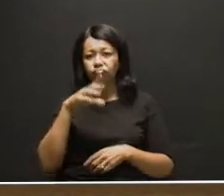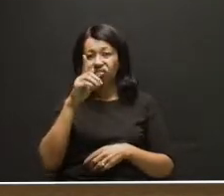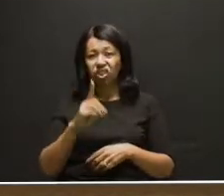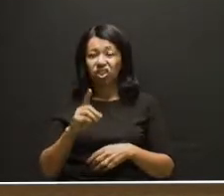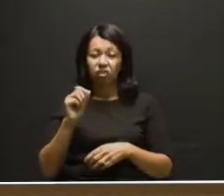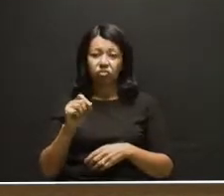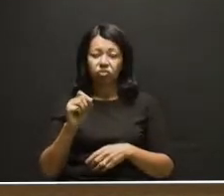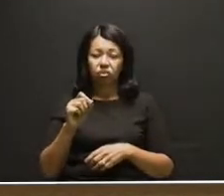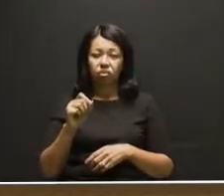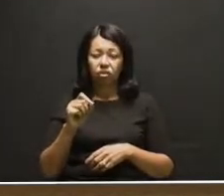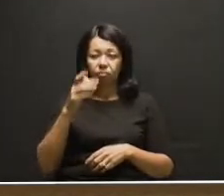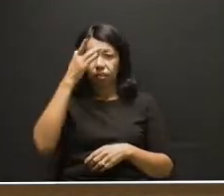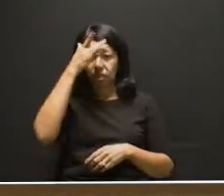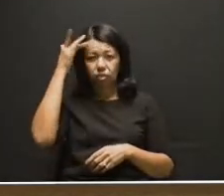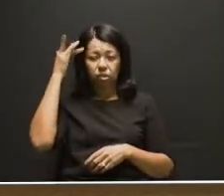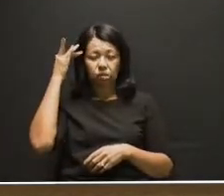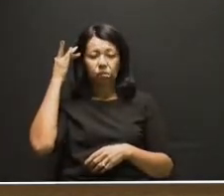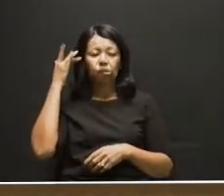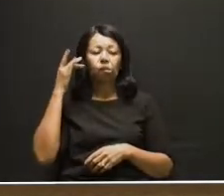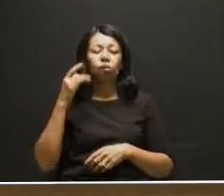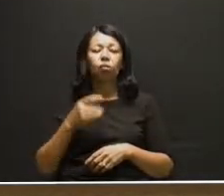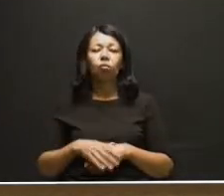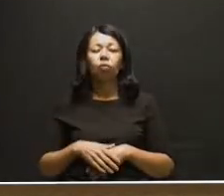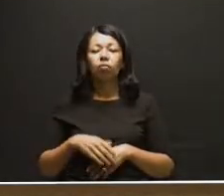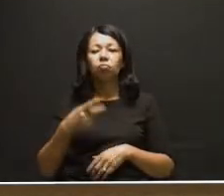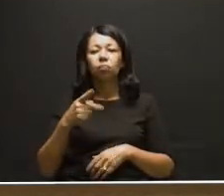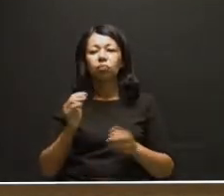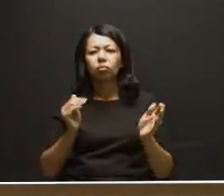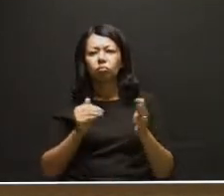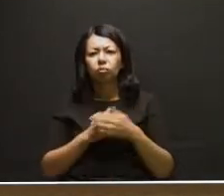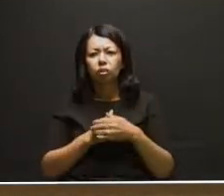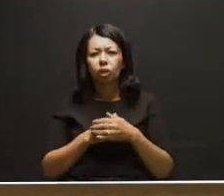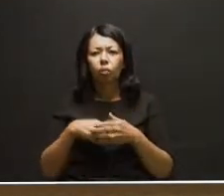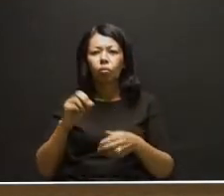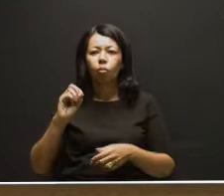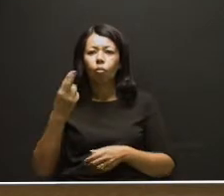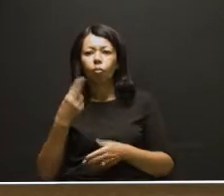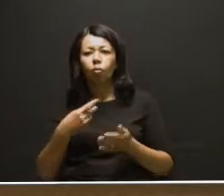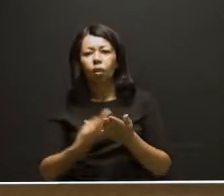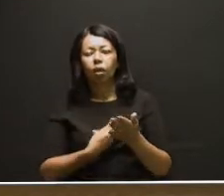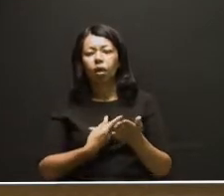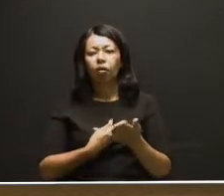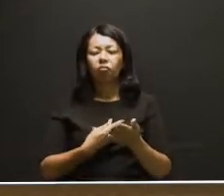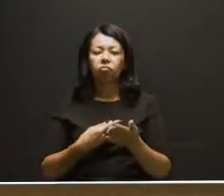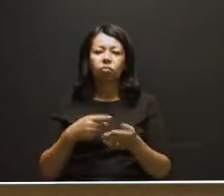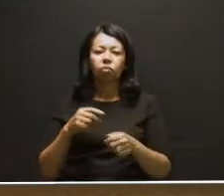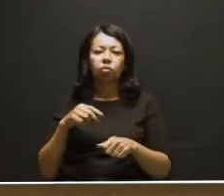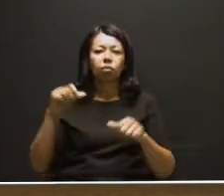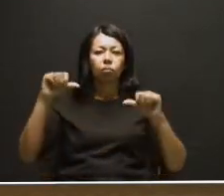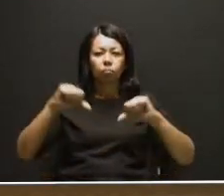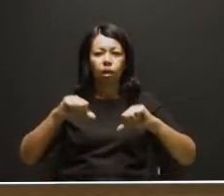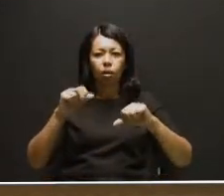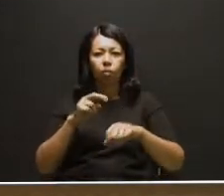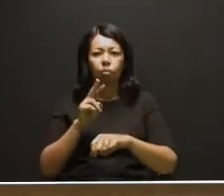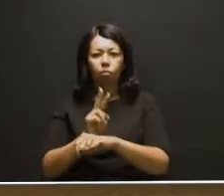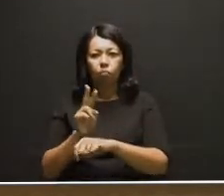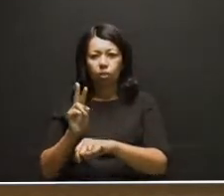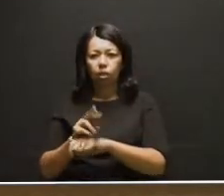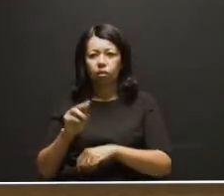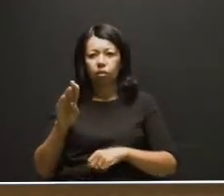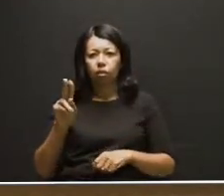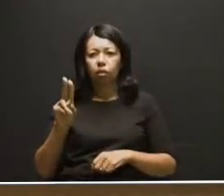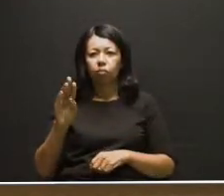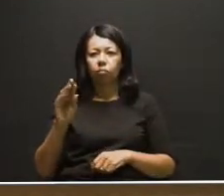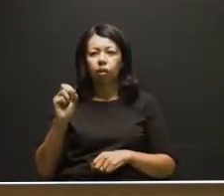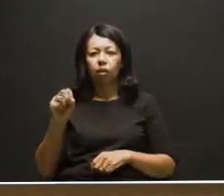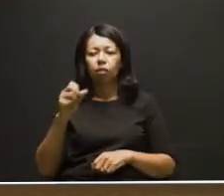do seu ente querido que por omissão ou por negligência foi mal tratado no hospital na ubs na policlínica